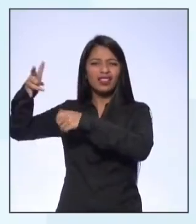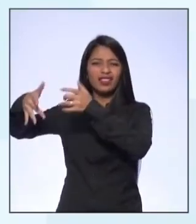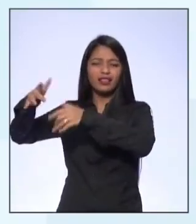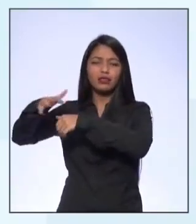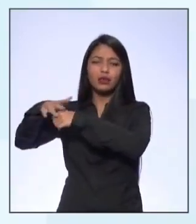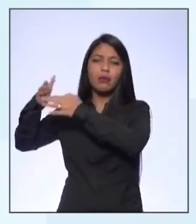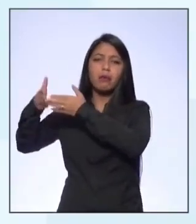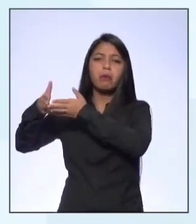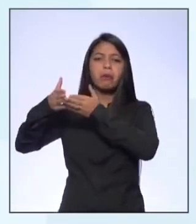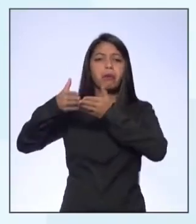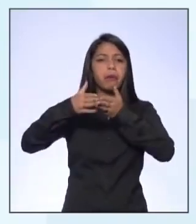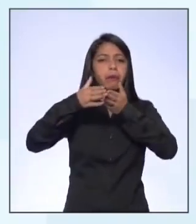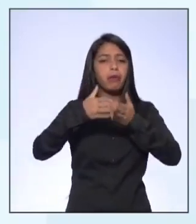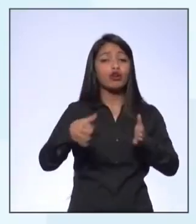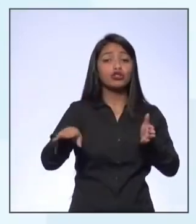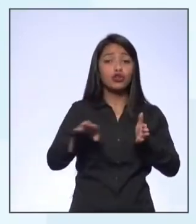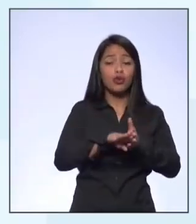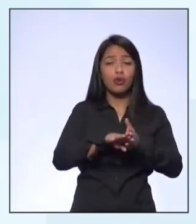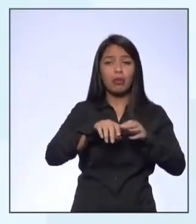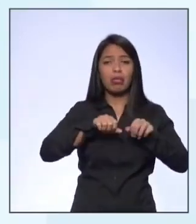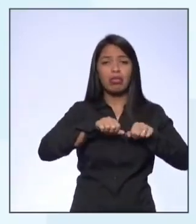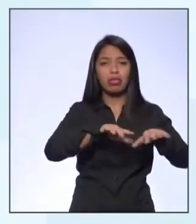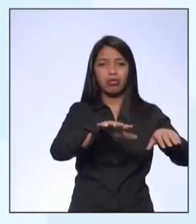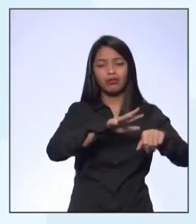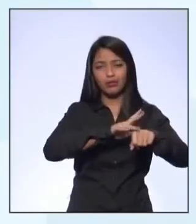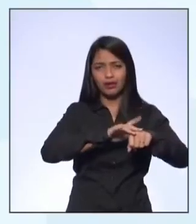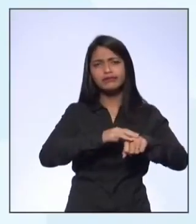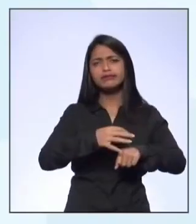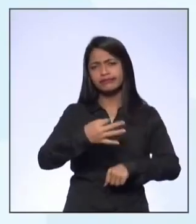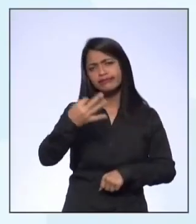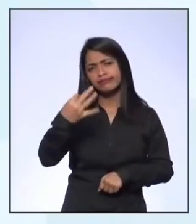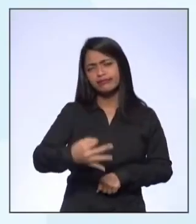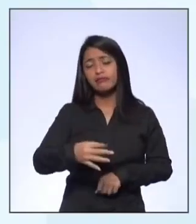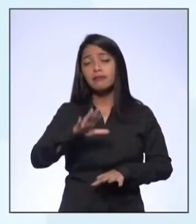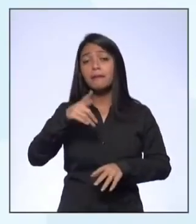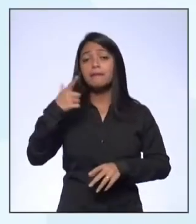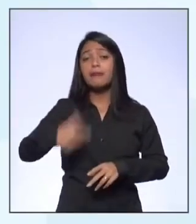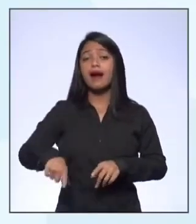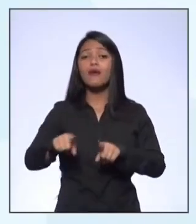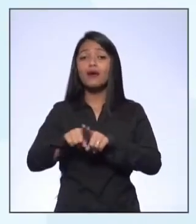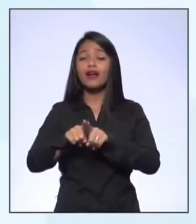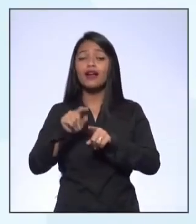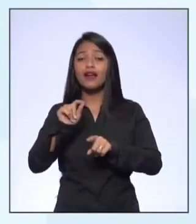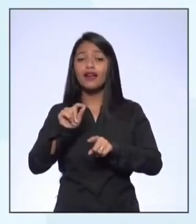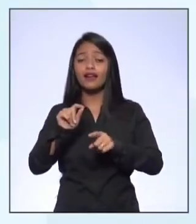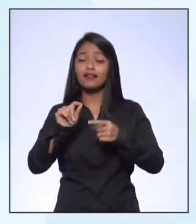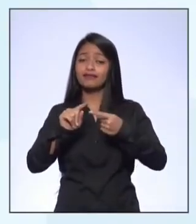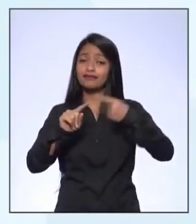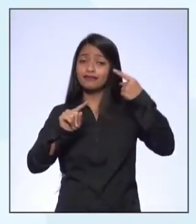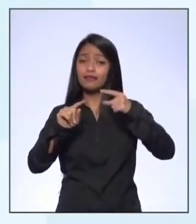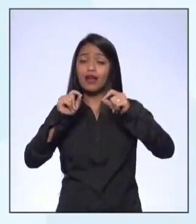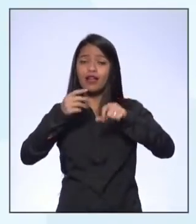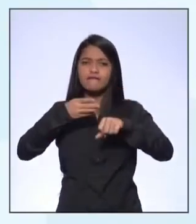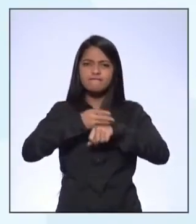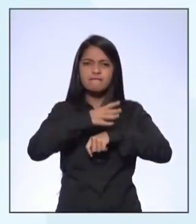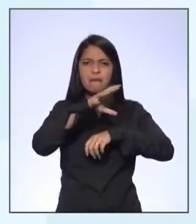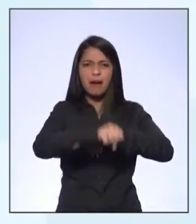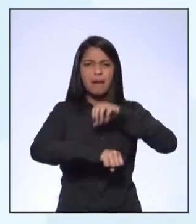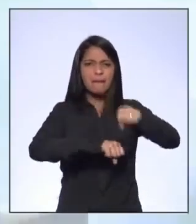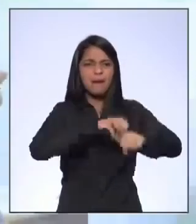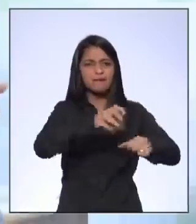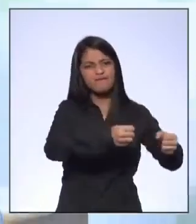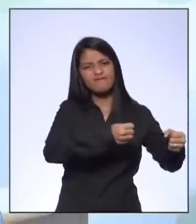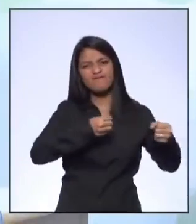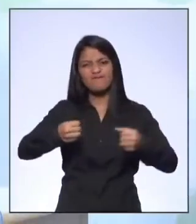europeus. Correto, mas também existe o detalhe aí da dominação do território e da